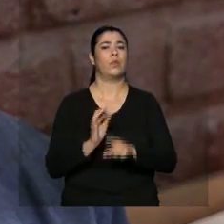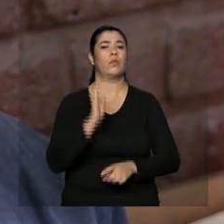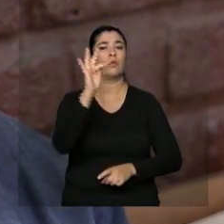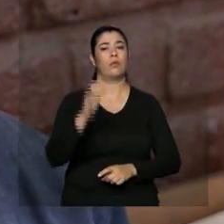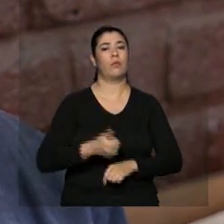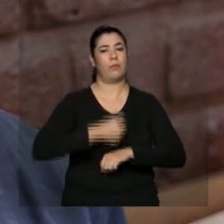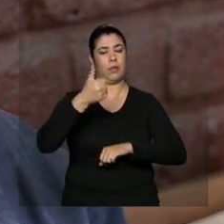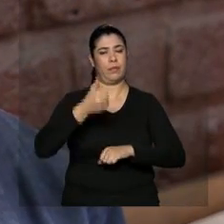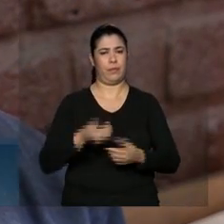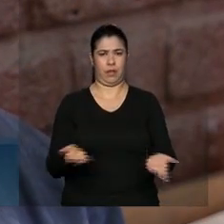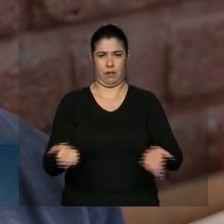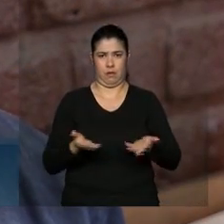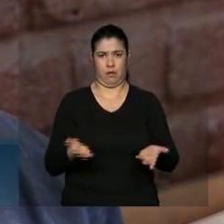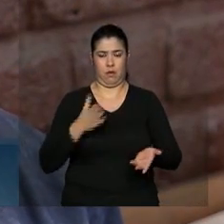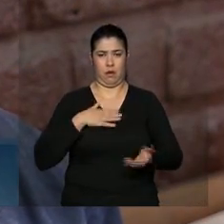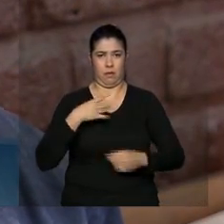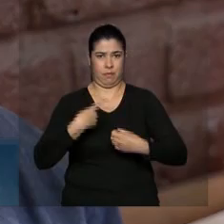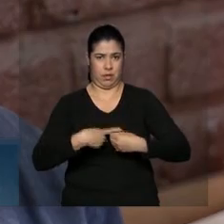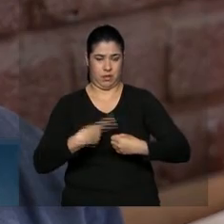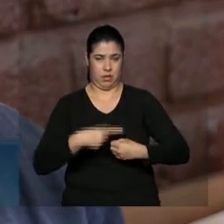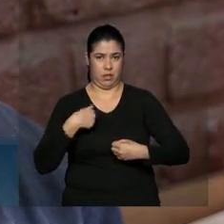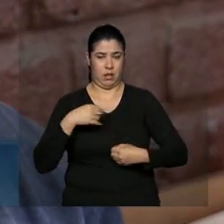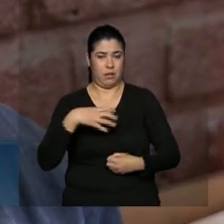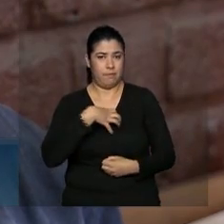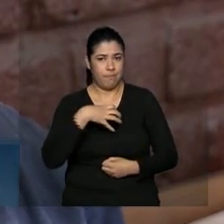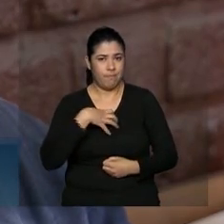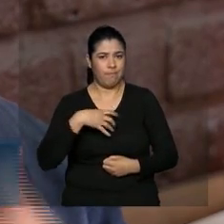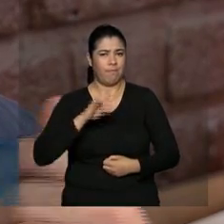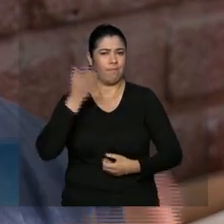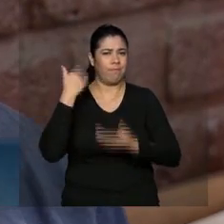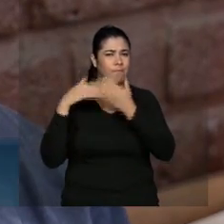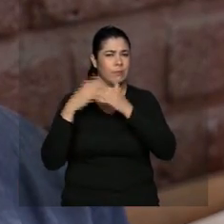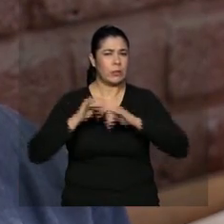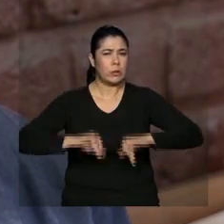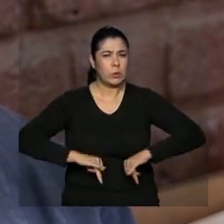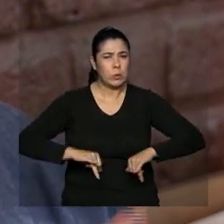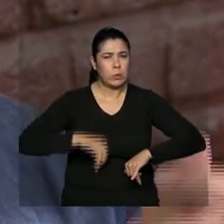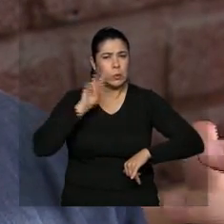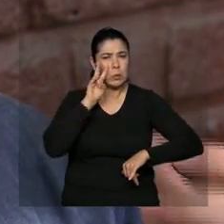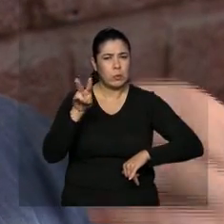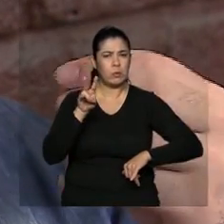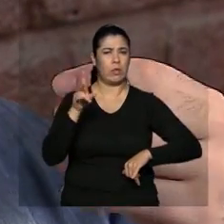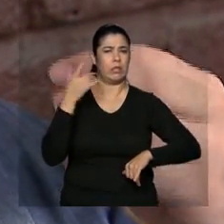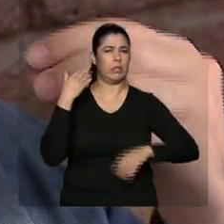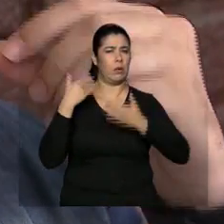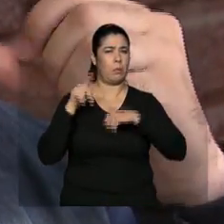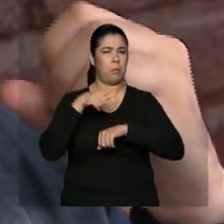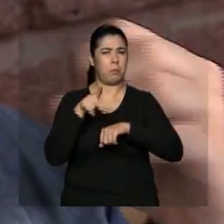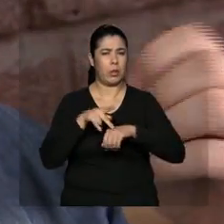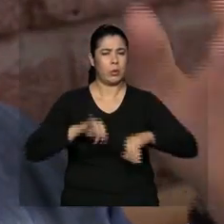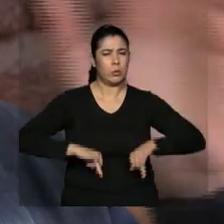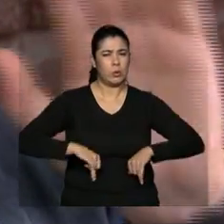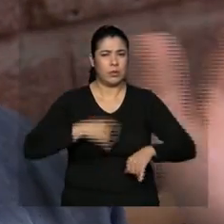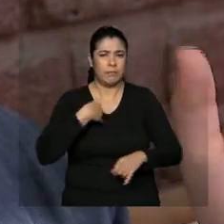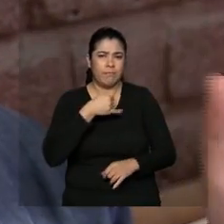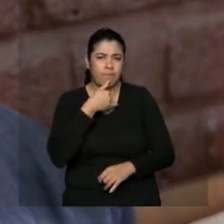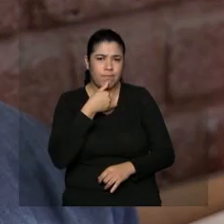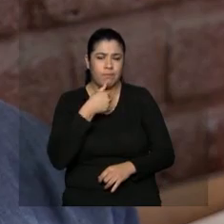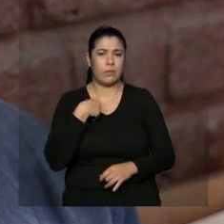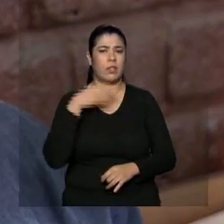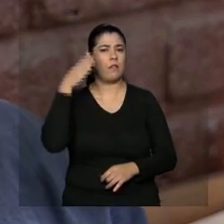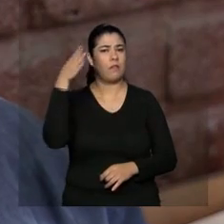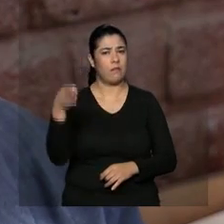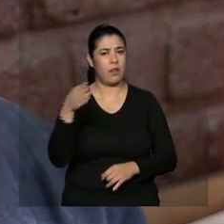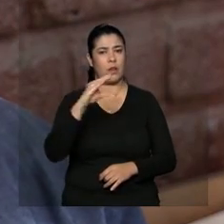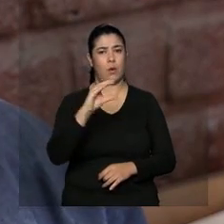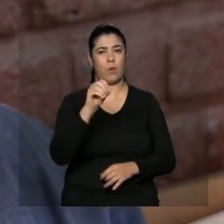Quando eu agora na minha cidade tem guerra, eu fico muito sofrendo, muito triste. E depois vai no